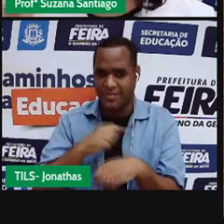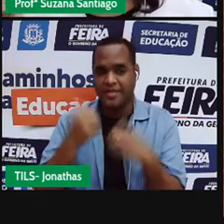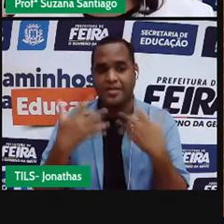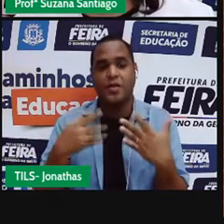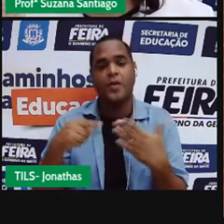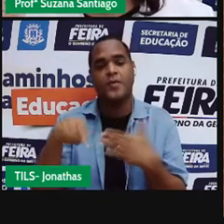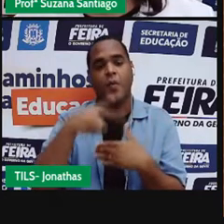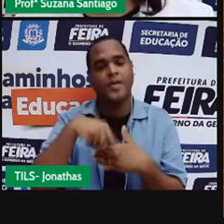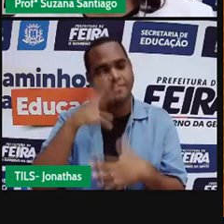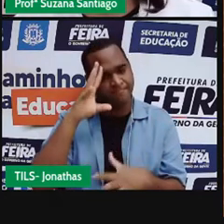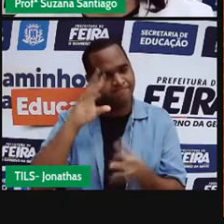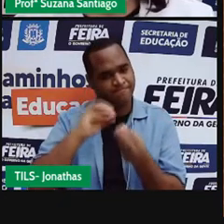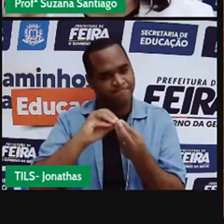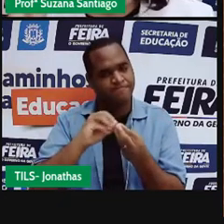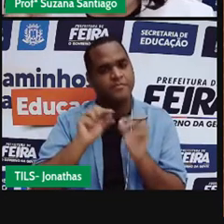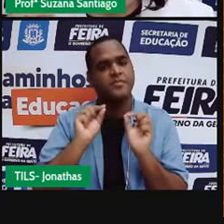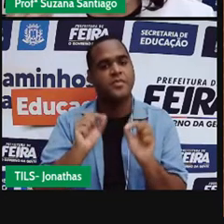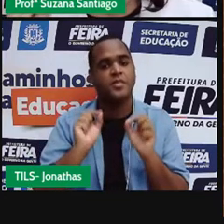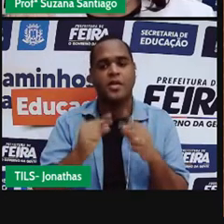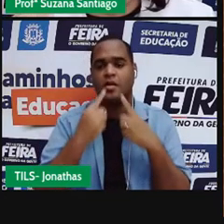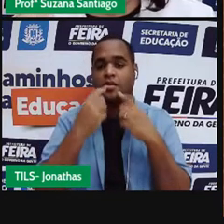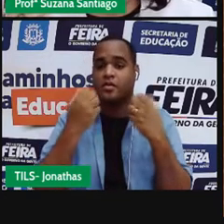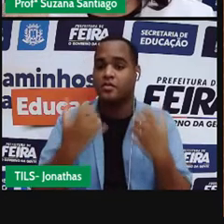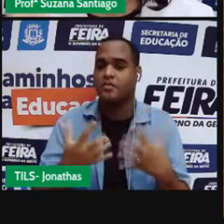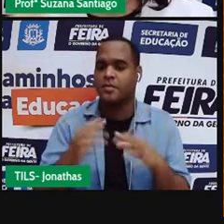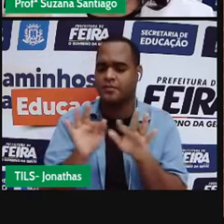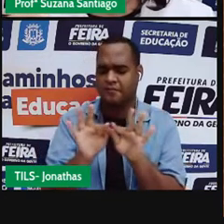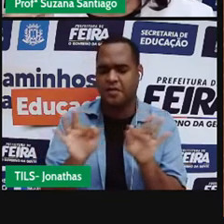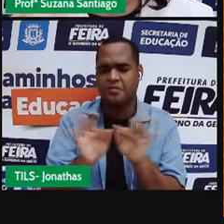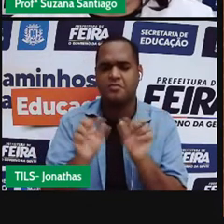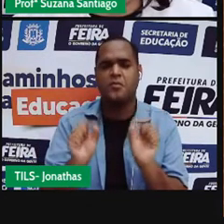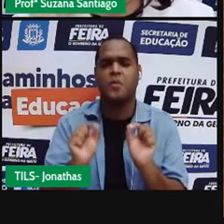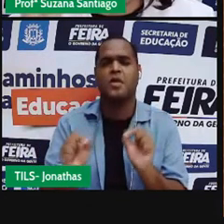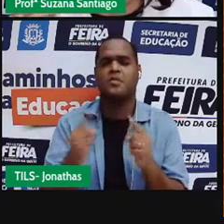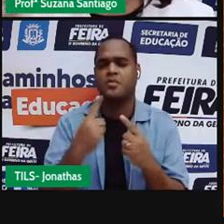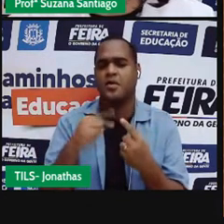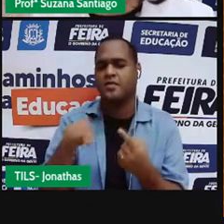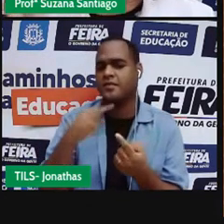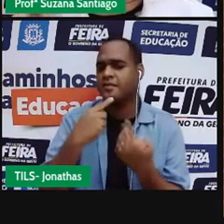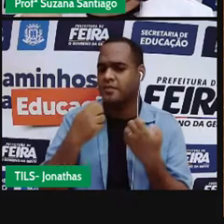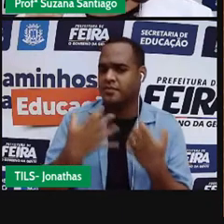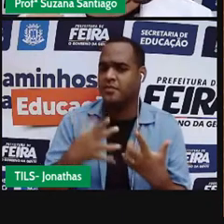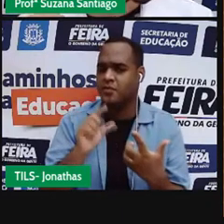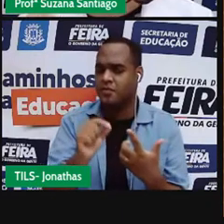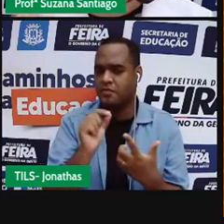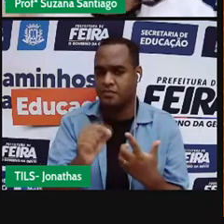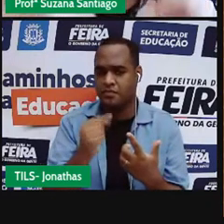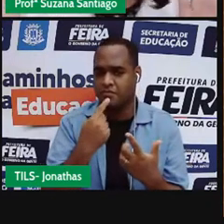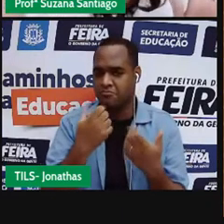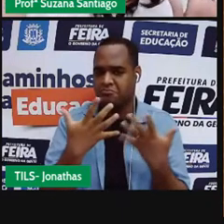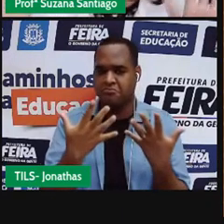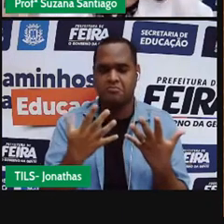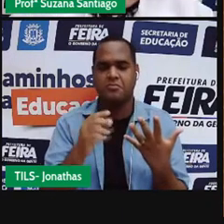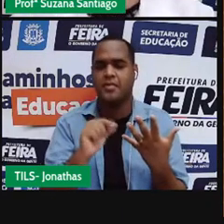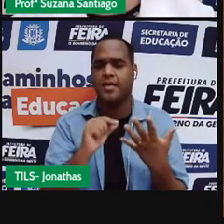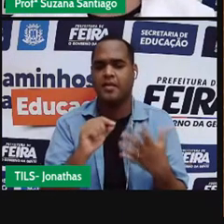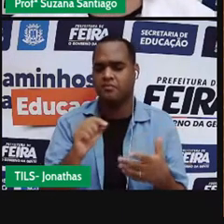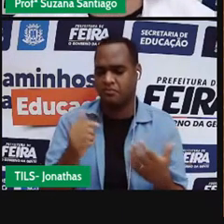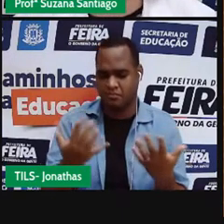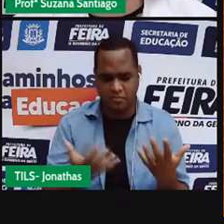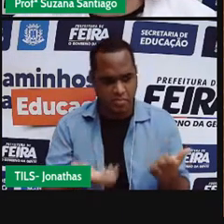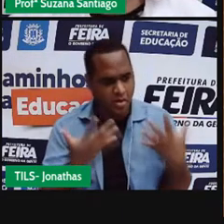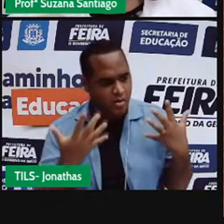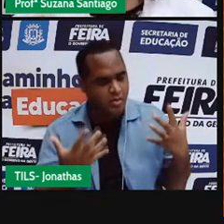vamos entender um pouquinho, Thay, o que é essa frase. Por que falar essa frase quando a gente se depara com uma notícia? O epa é